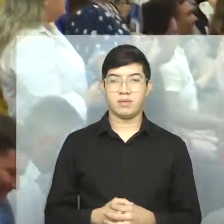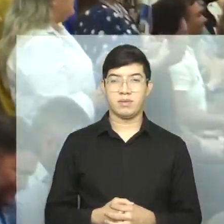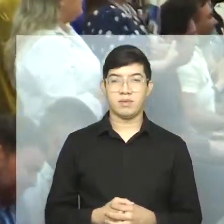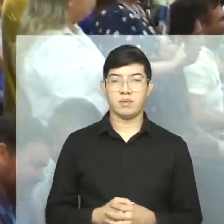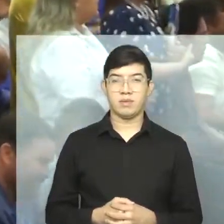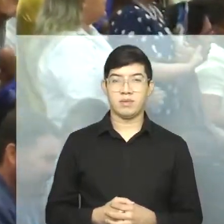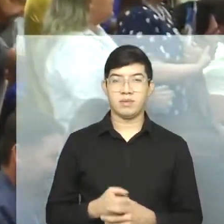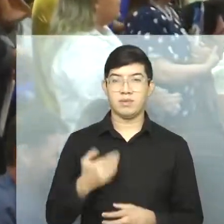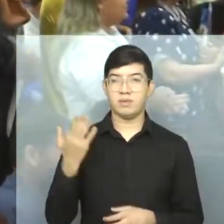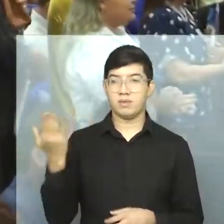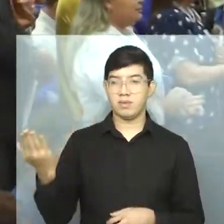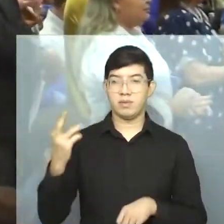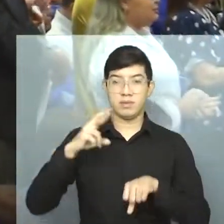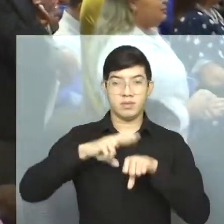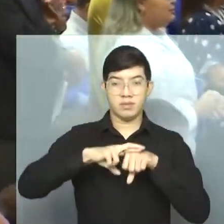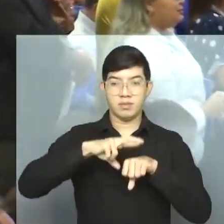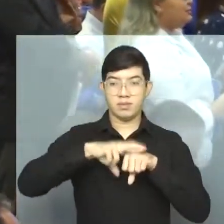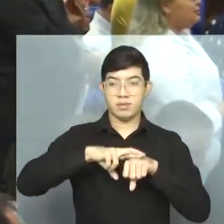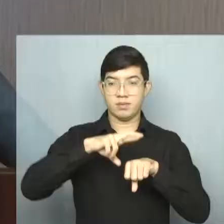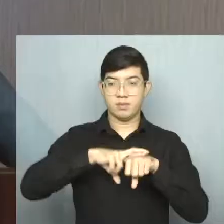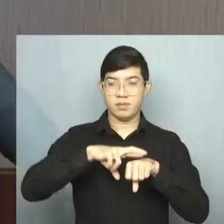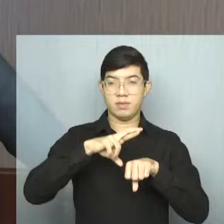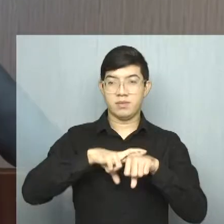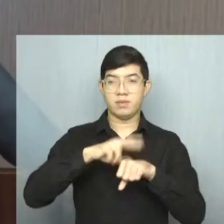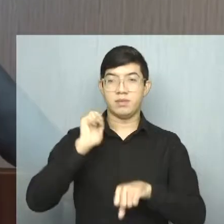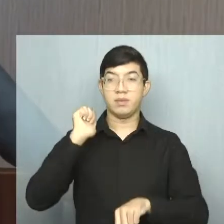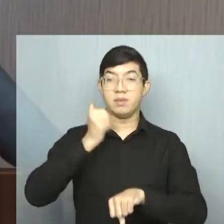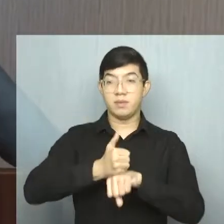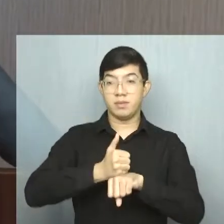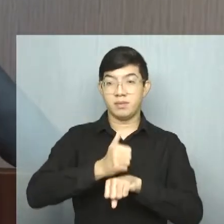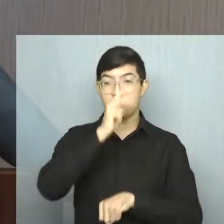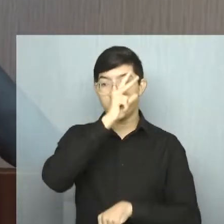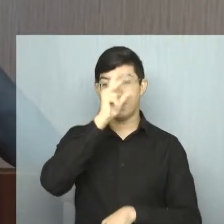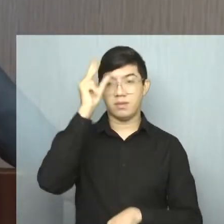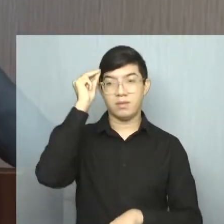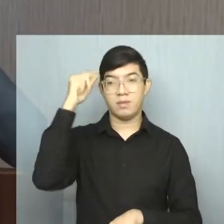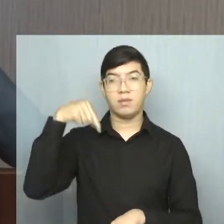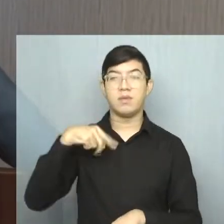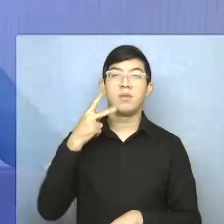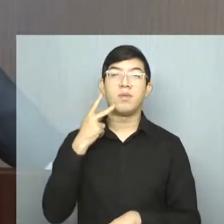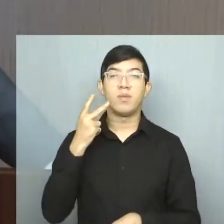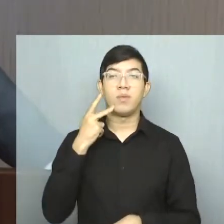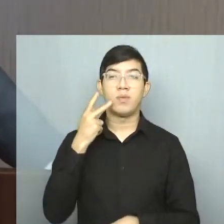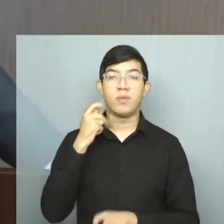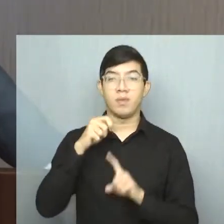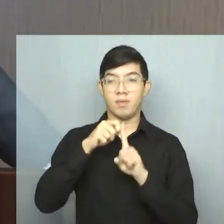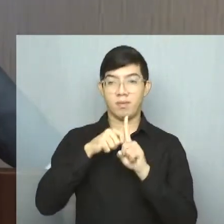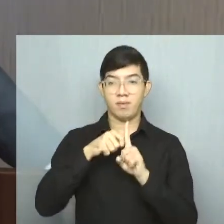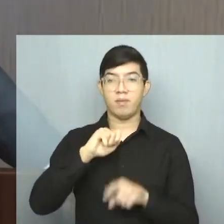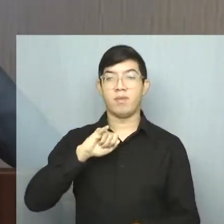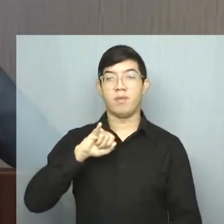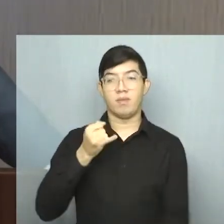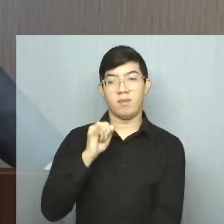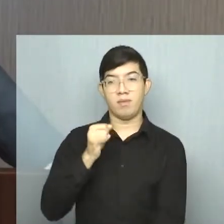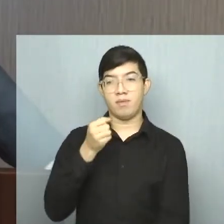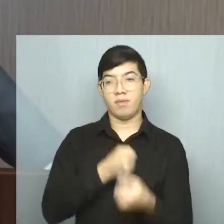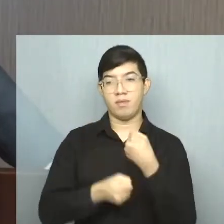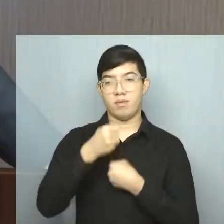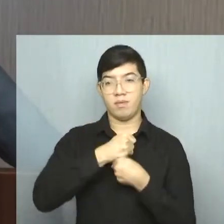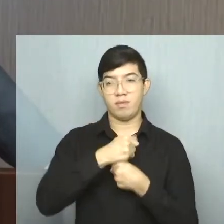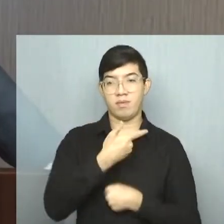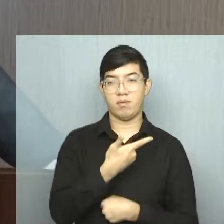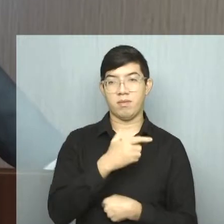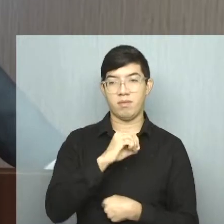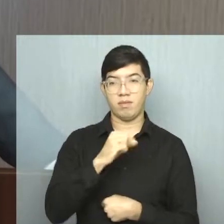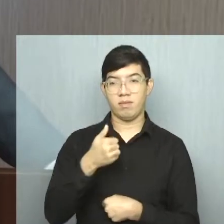O Roberto assumiu a Prefeitura de Fortaleza em janeiro de 2013, e quem